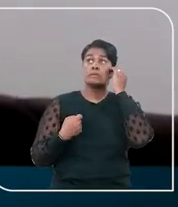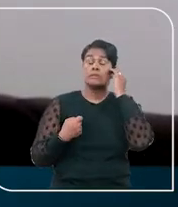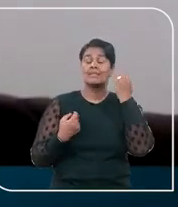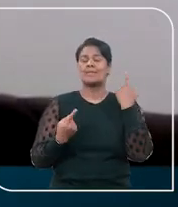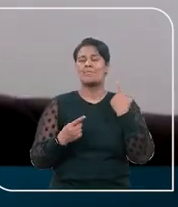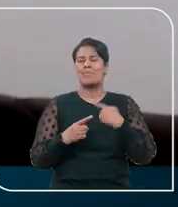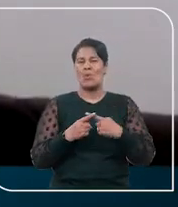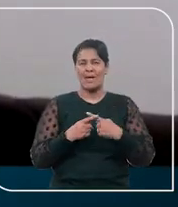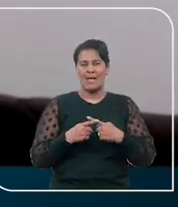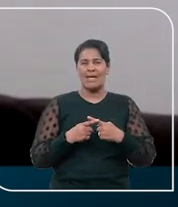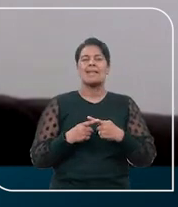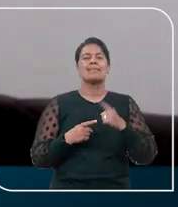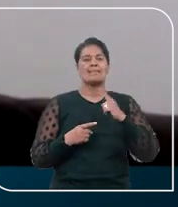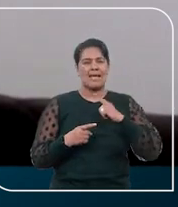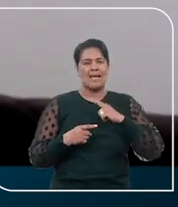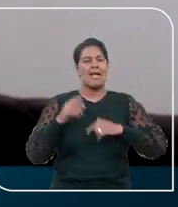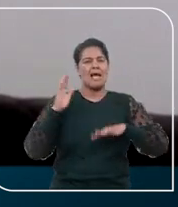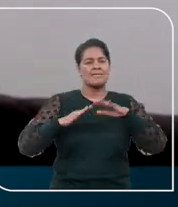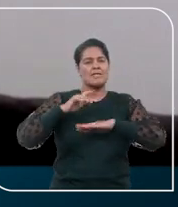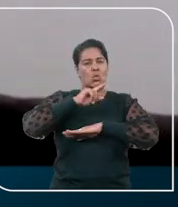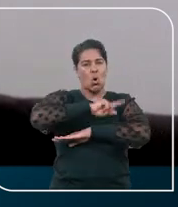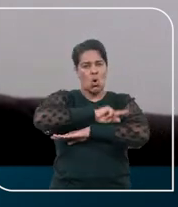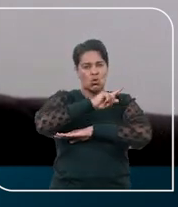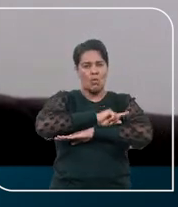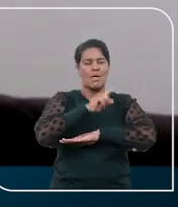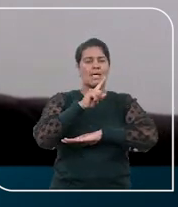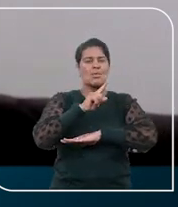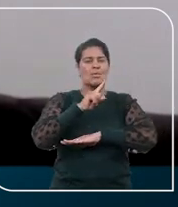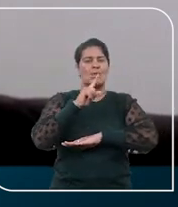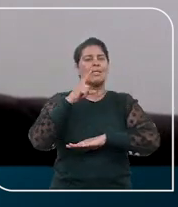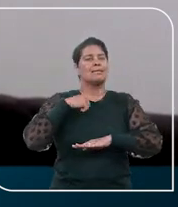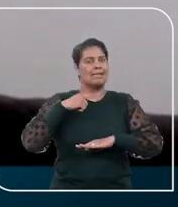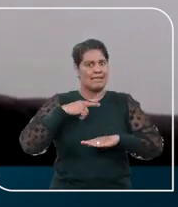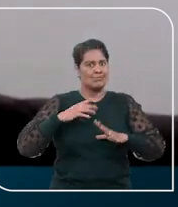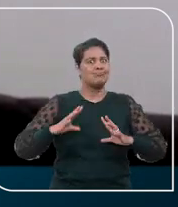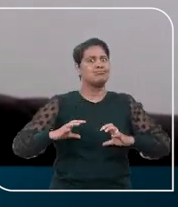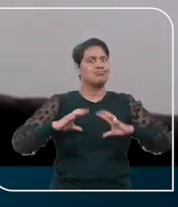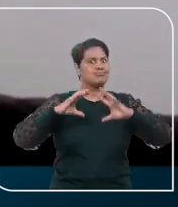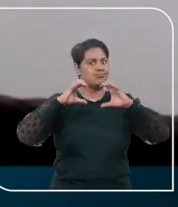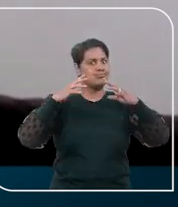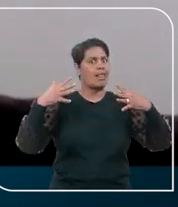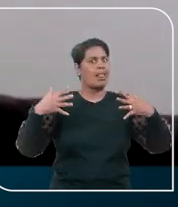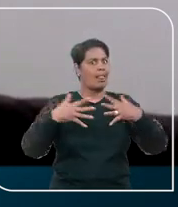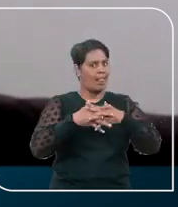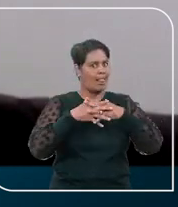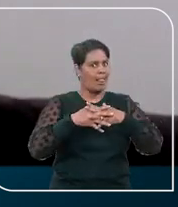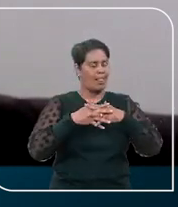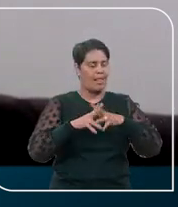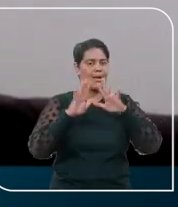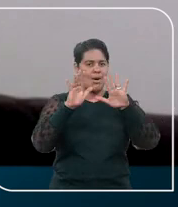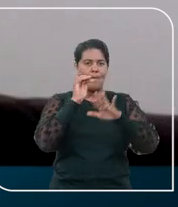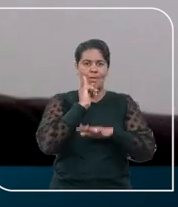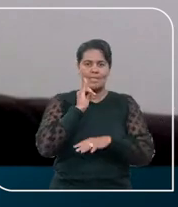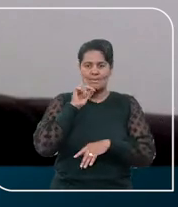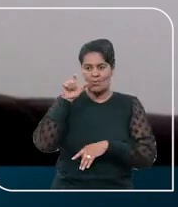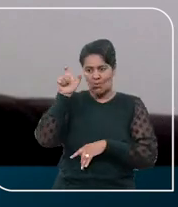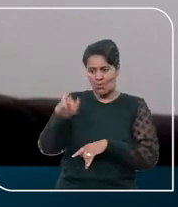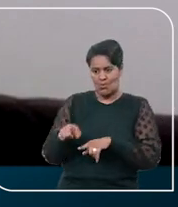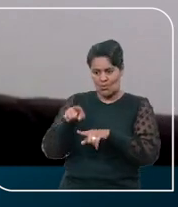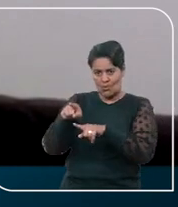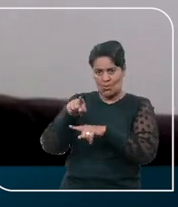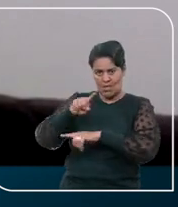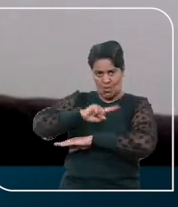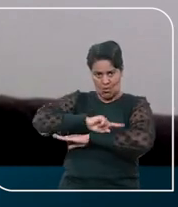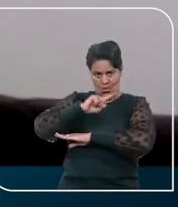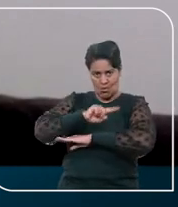em muitos condomínios, assim, qual o limite de atuação do síndico, inclusive, né? Será que o síndico ele pode, por exemplo, interferir em